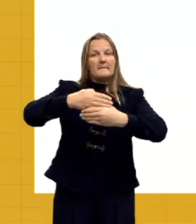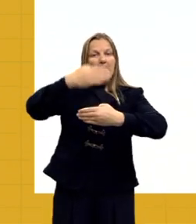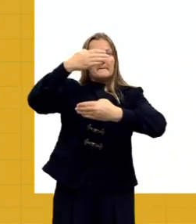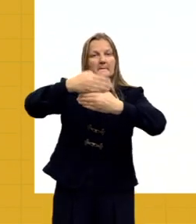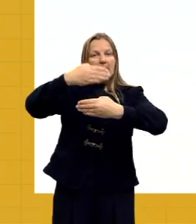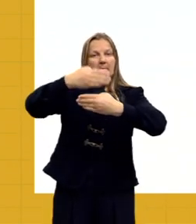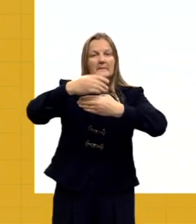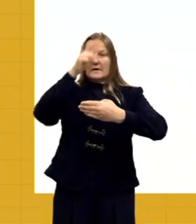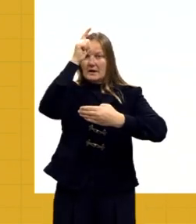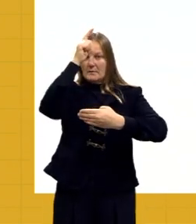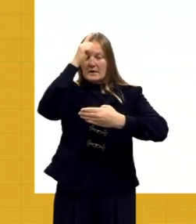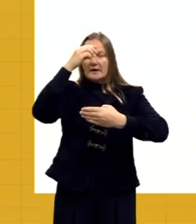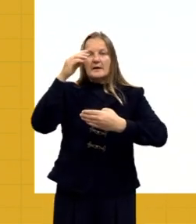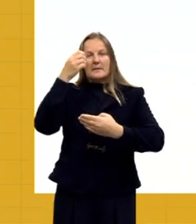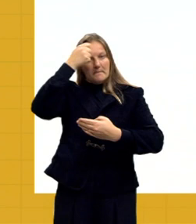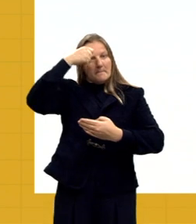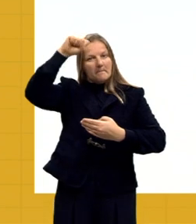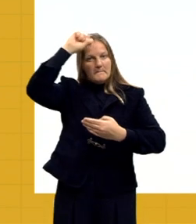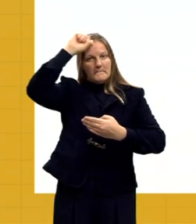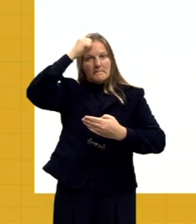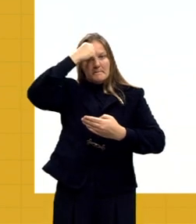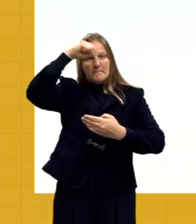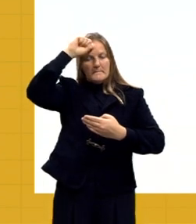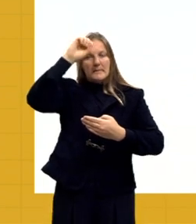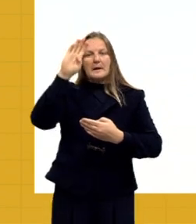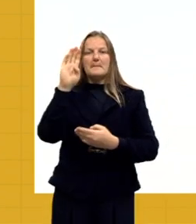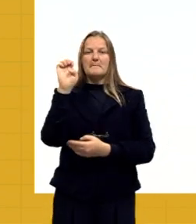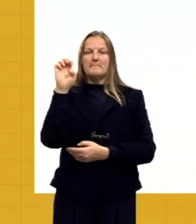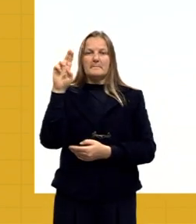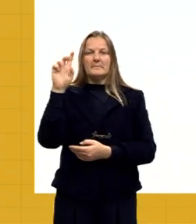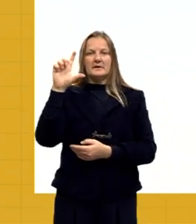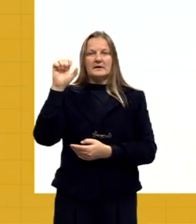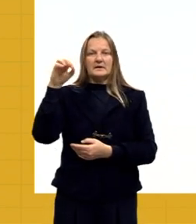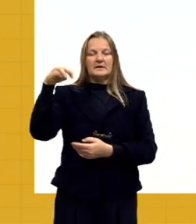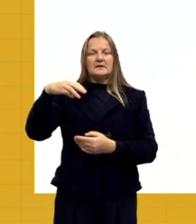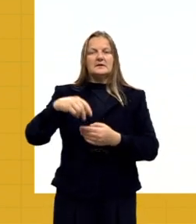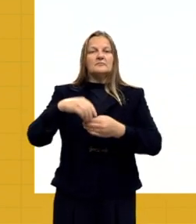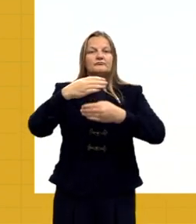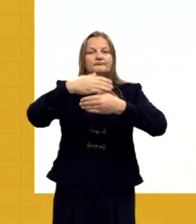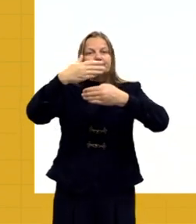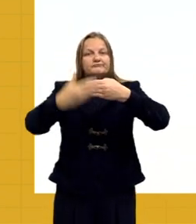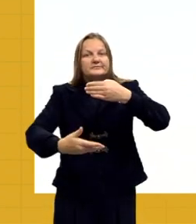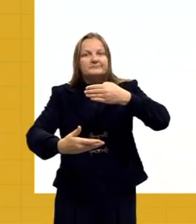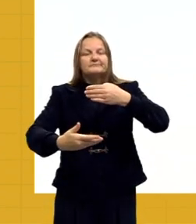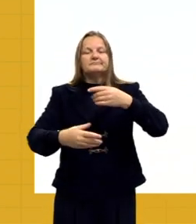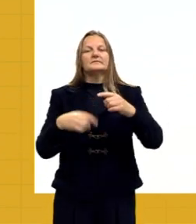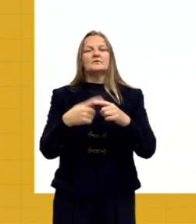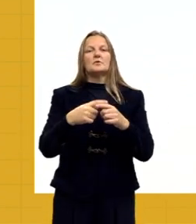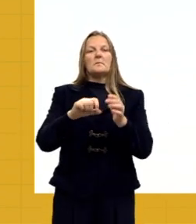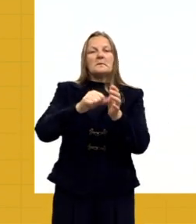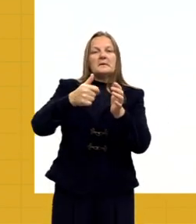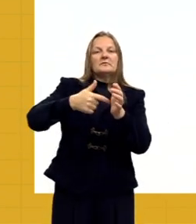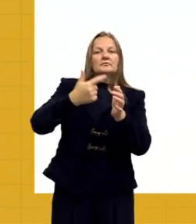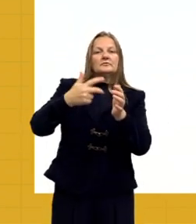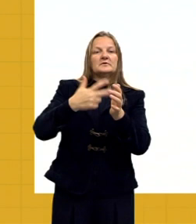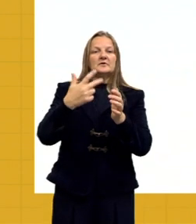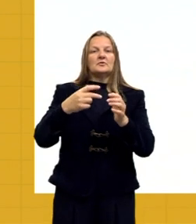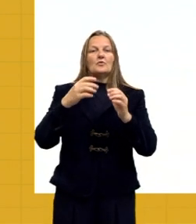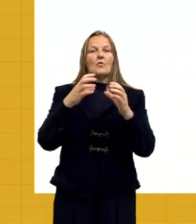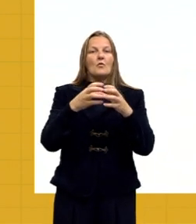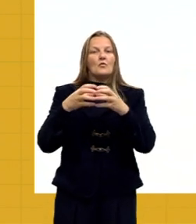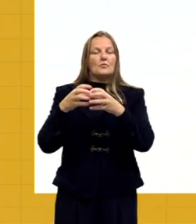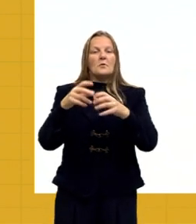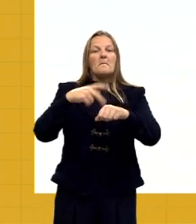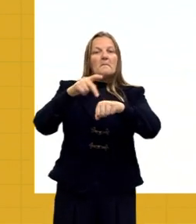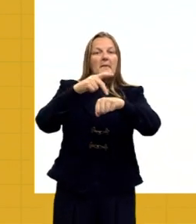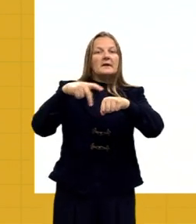bipolarizado né Nós não nós vamos dividir mais Mundo entre primeiro segundo e terceiro nós vamos dividir